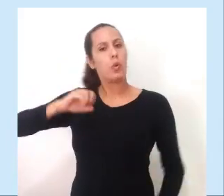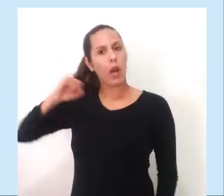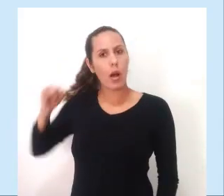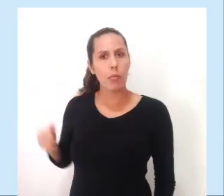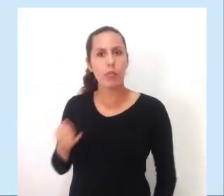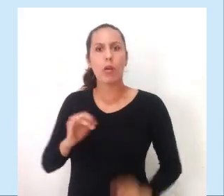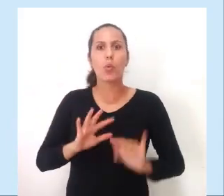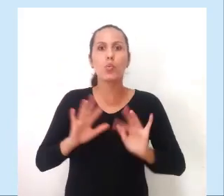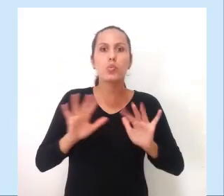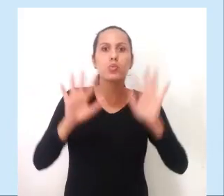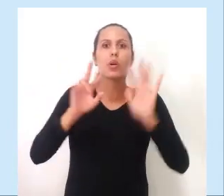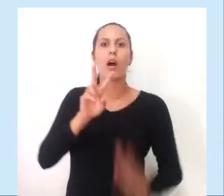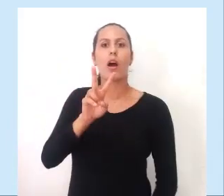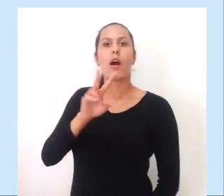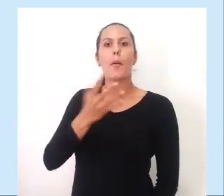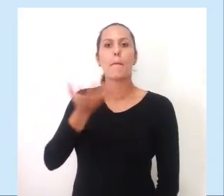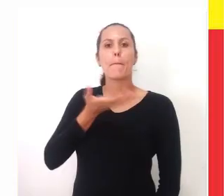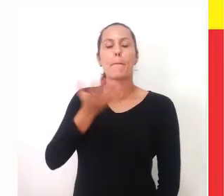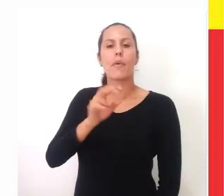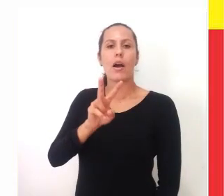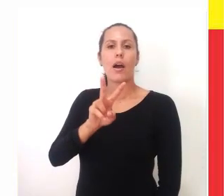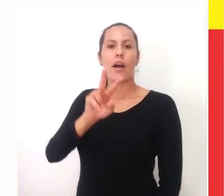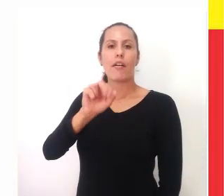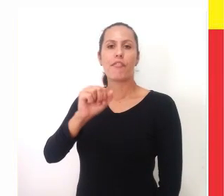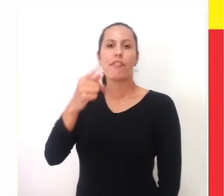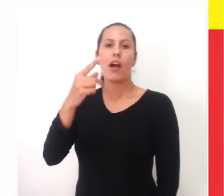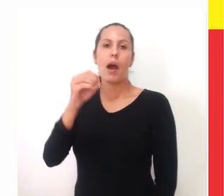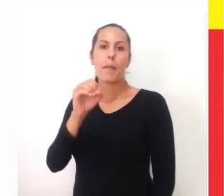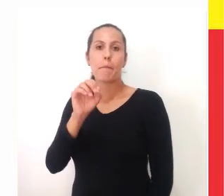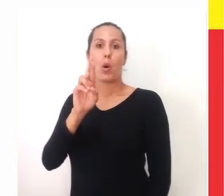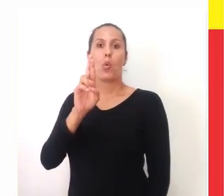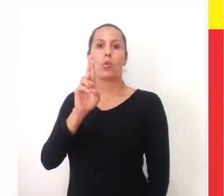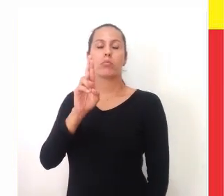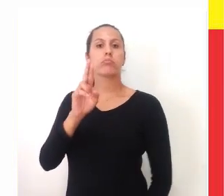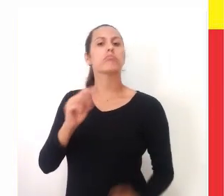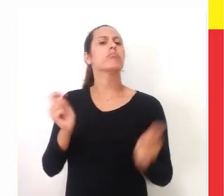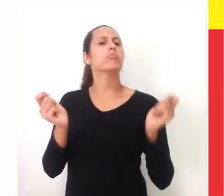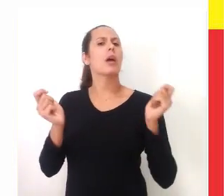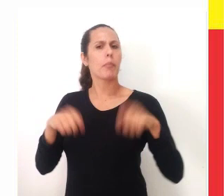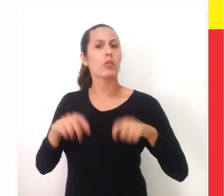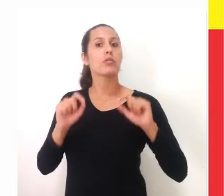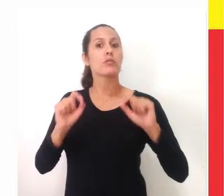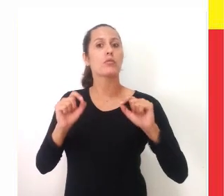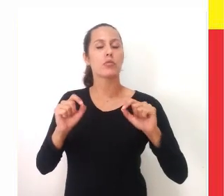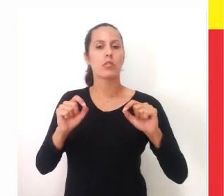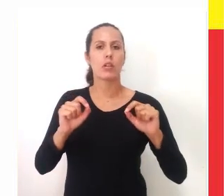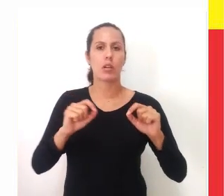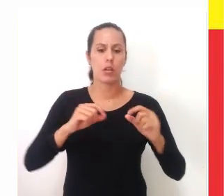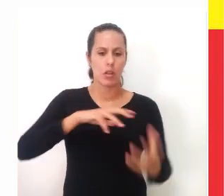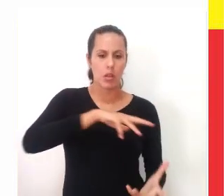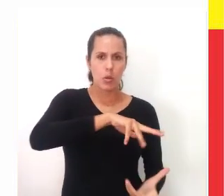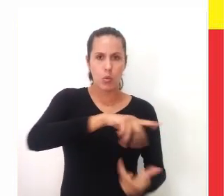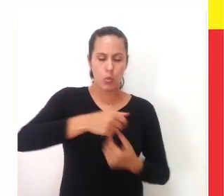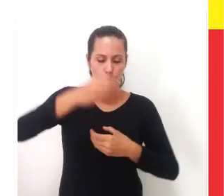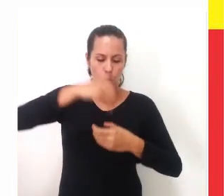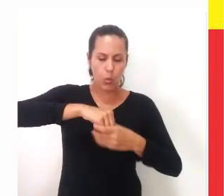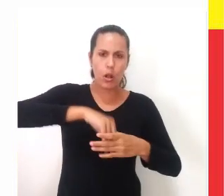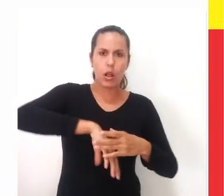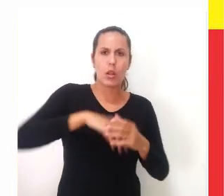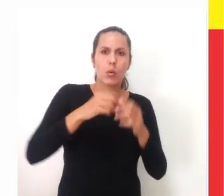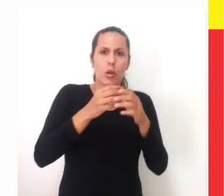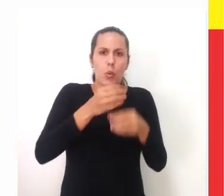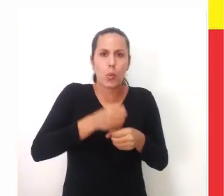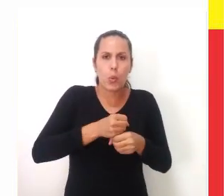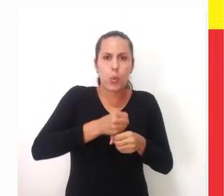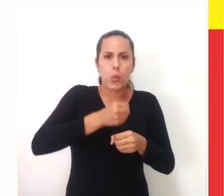temperaturas elevadíssimas e produzem vapor. E esse vapor pode viajar através